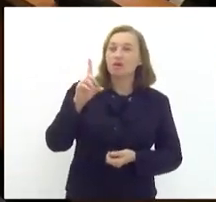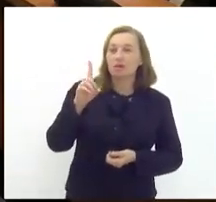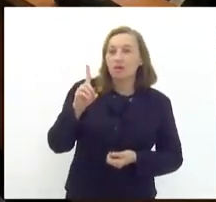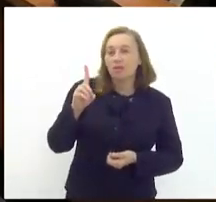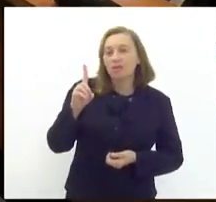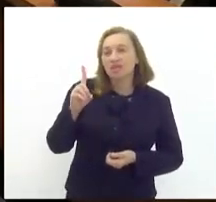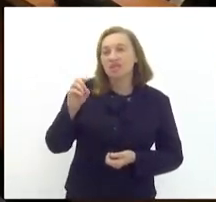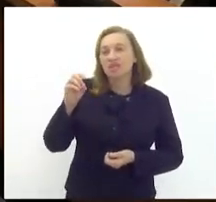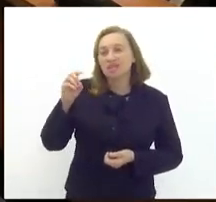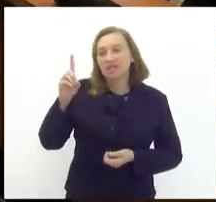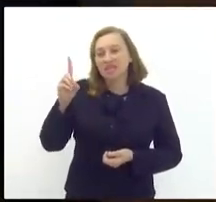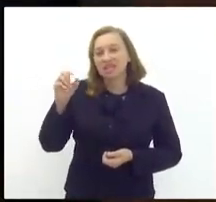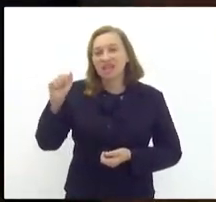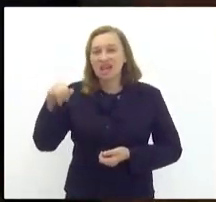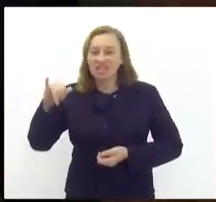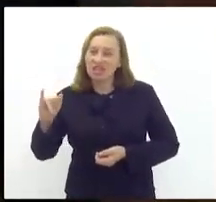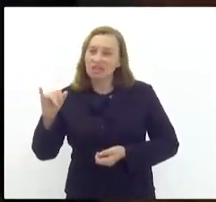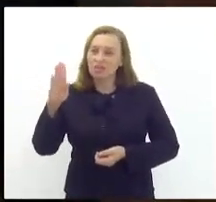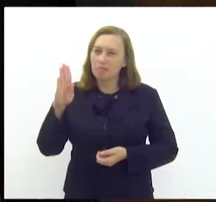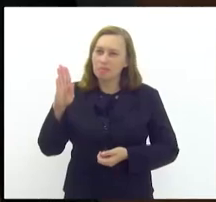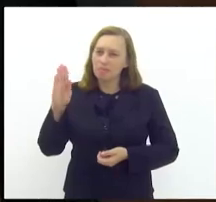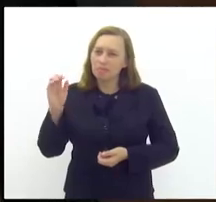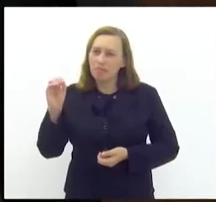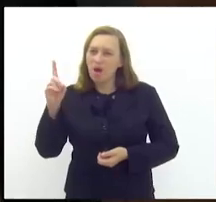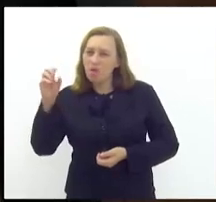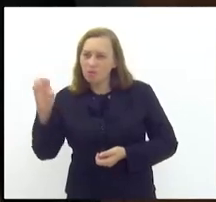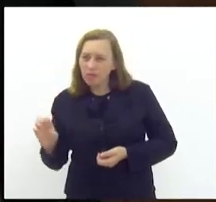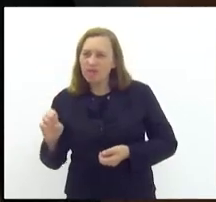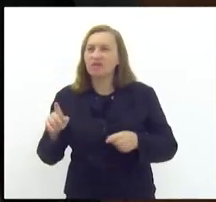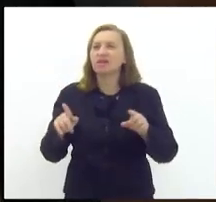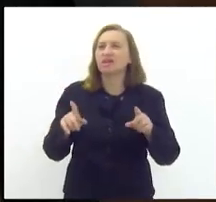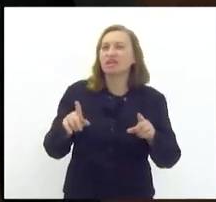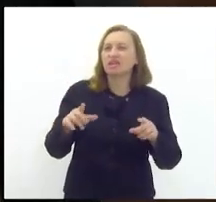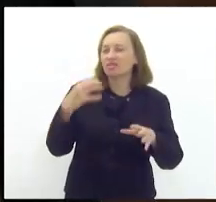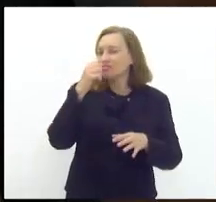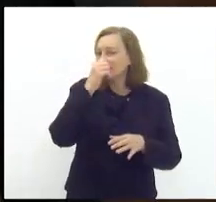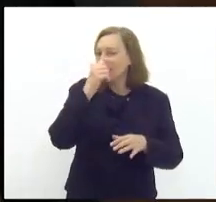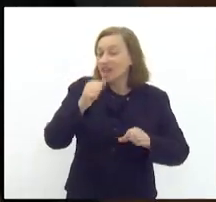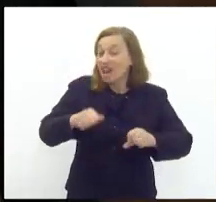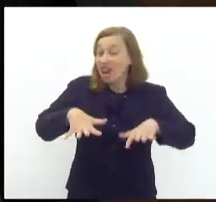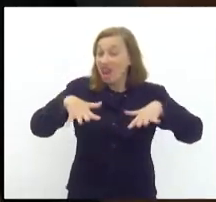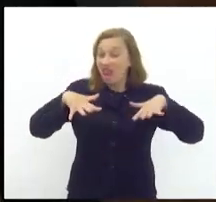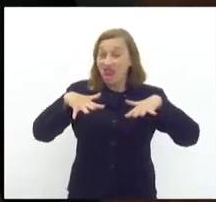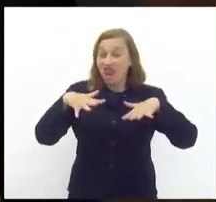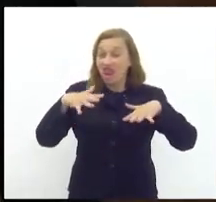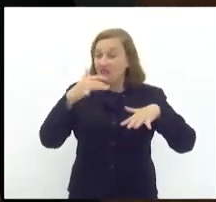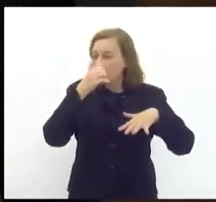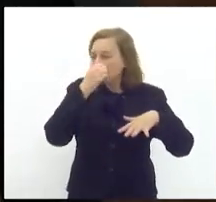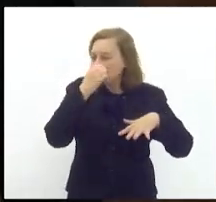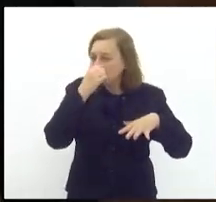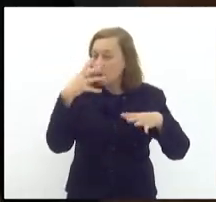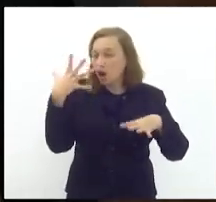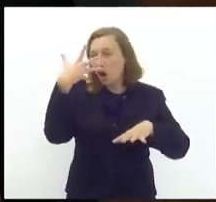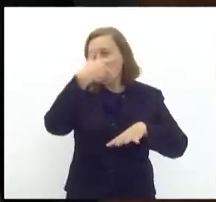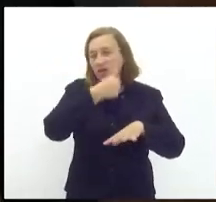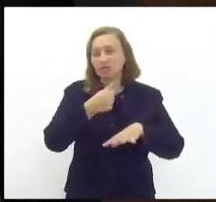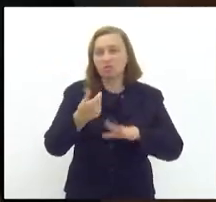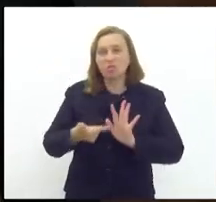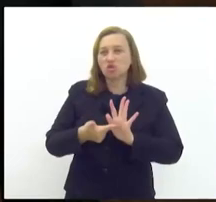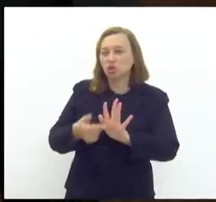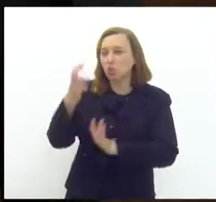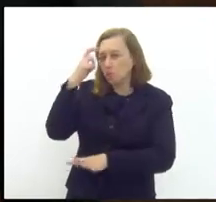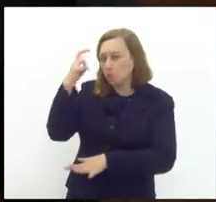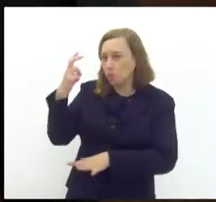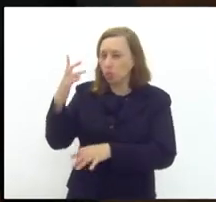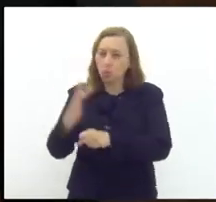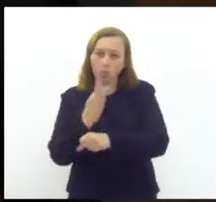e a beleza que tava aquele plenário da alergia de ontem transpirando cultura e